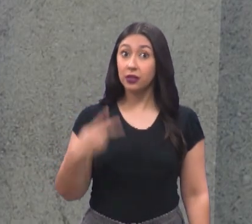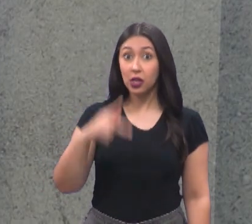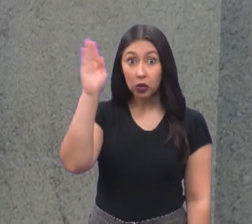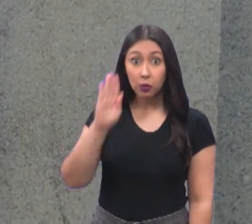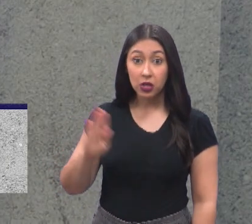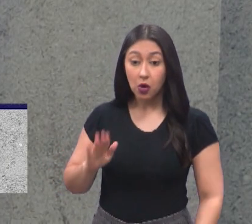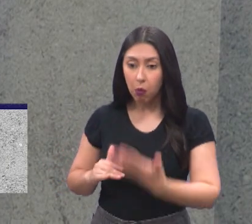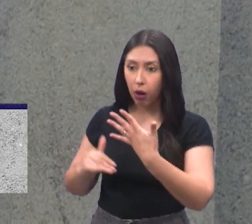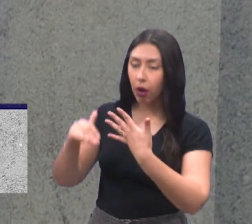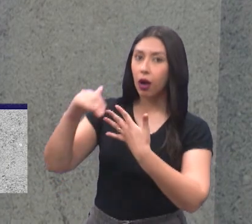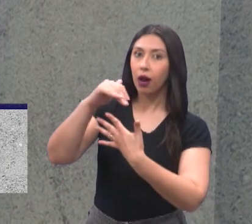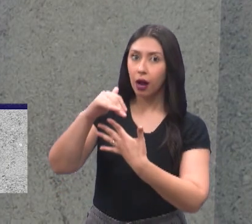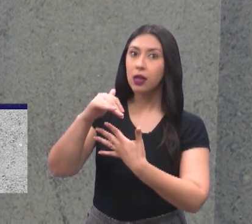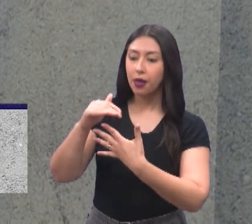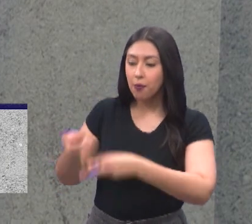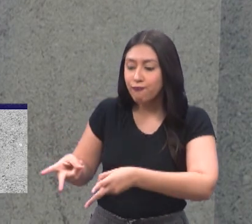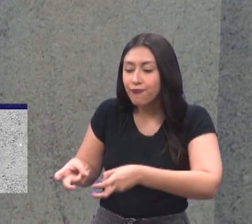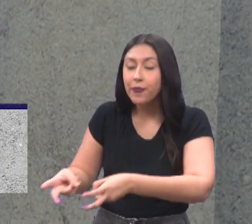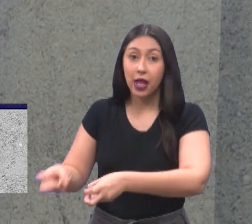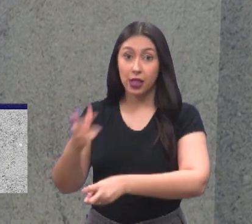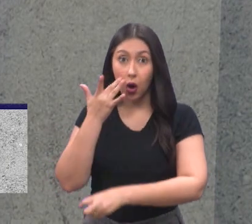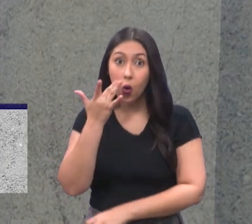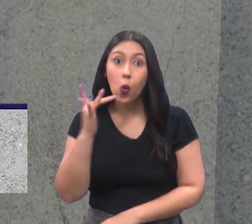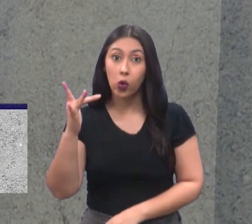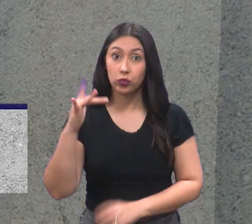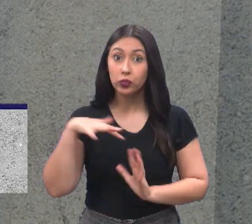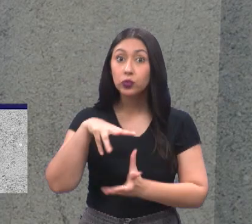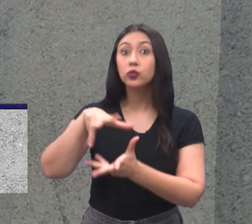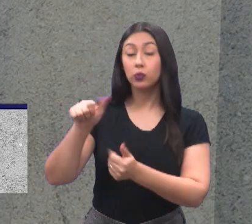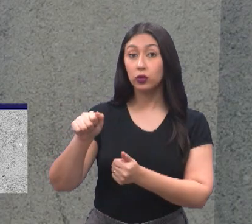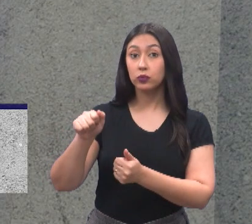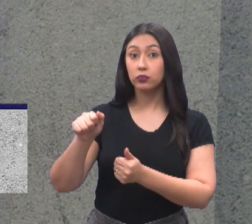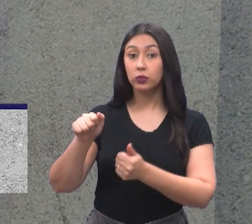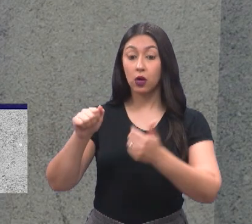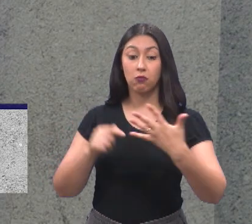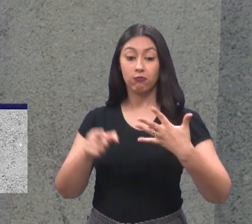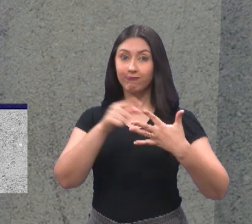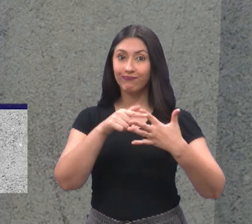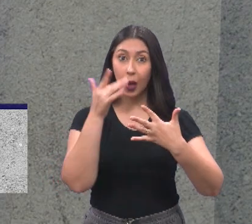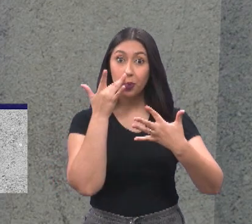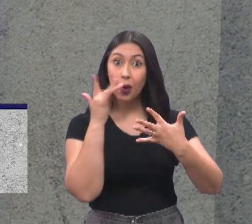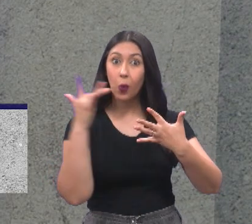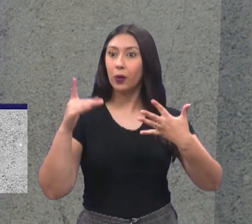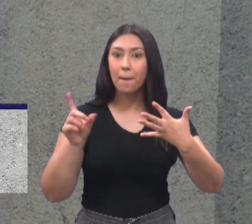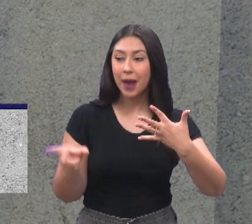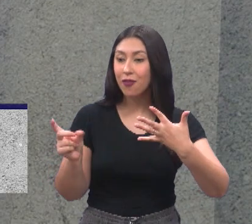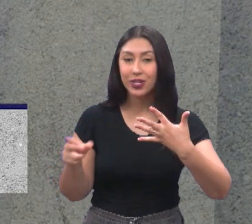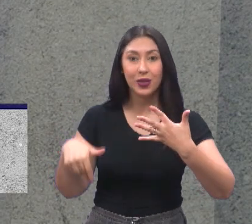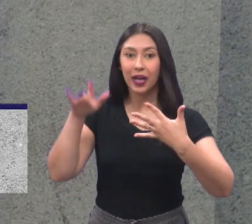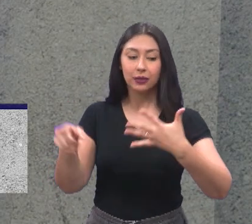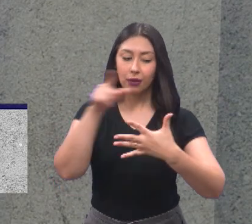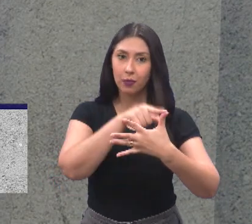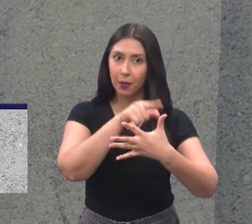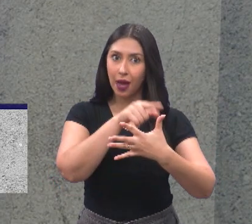mundo. Esse metal ocupa o segundo lugar na produção mineral do país, ficando atrás apenas do minério de ferro.